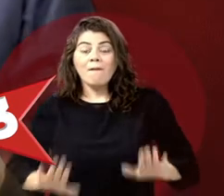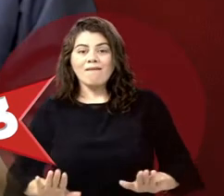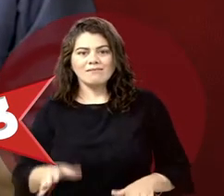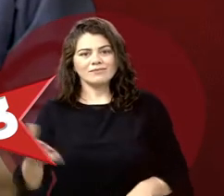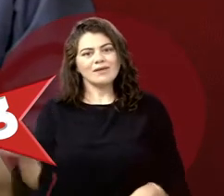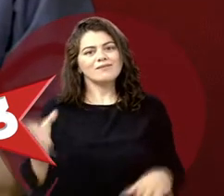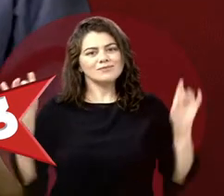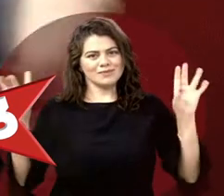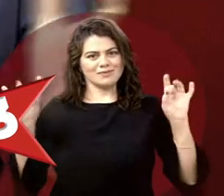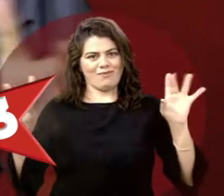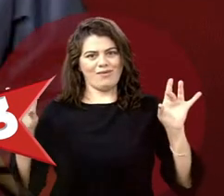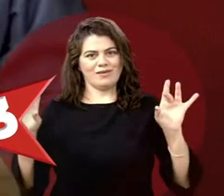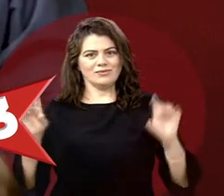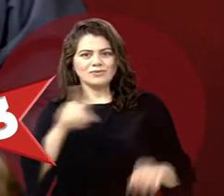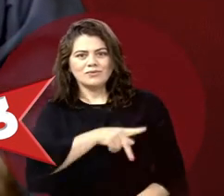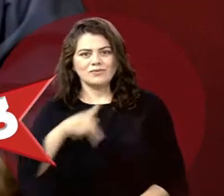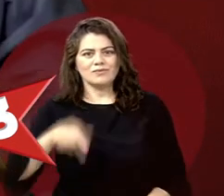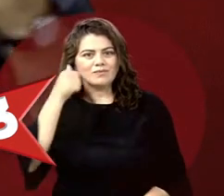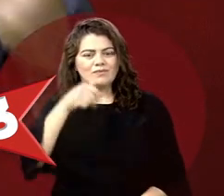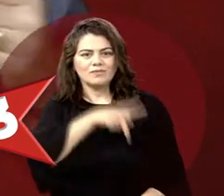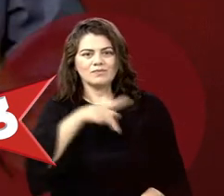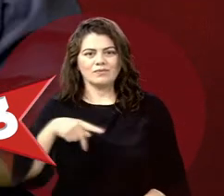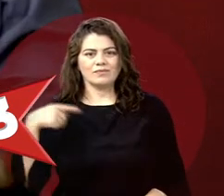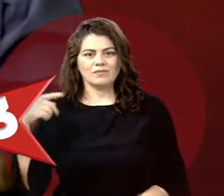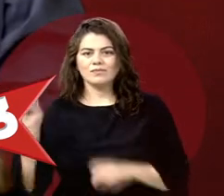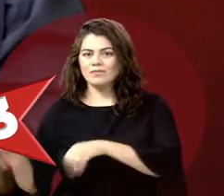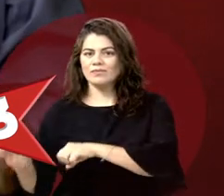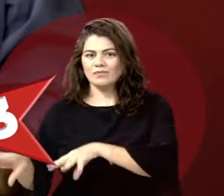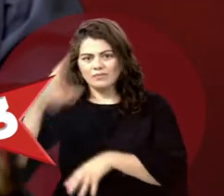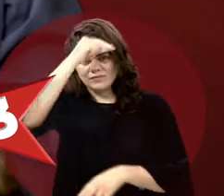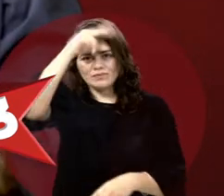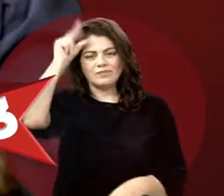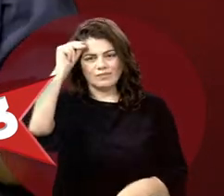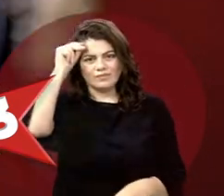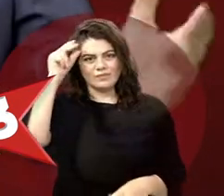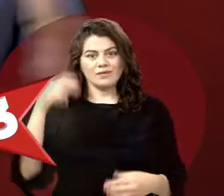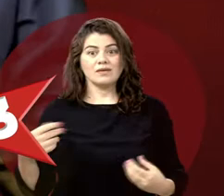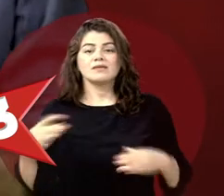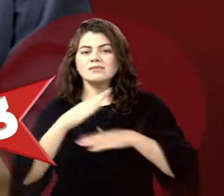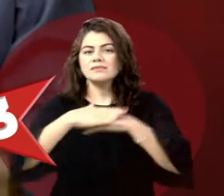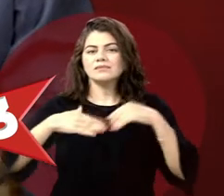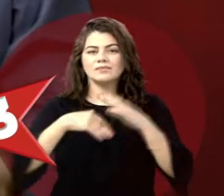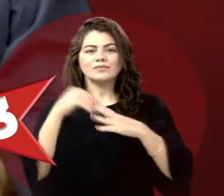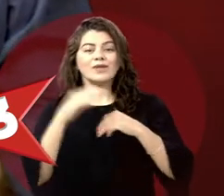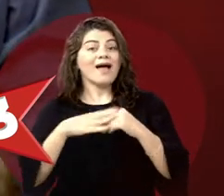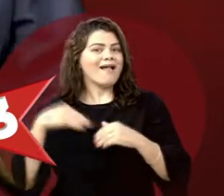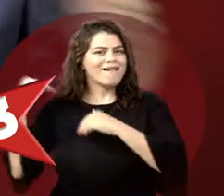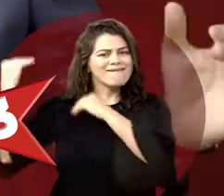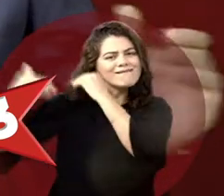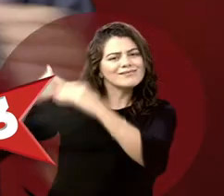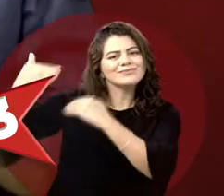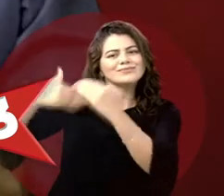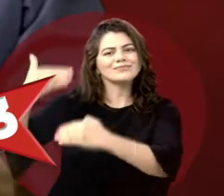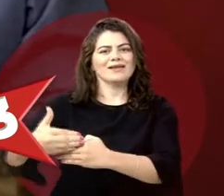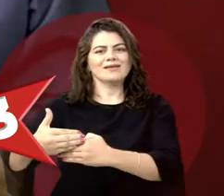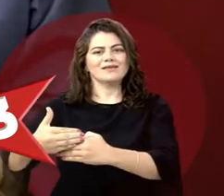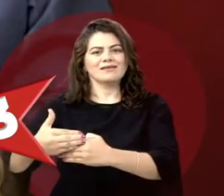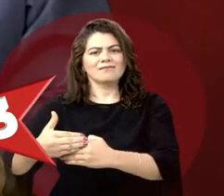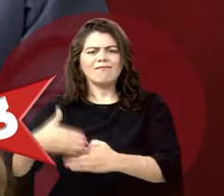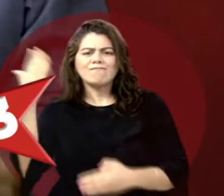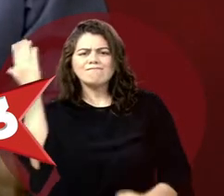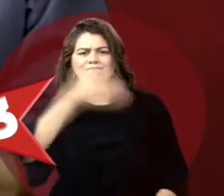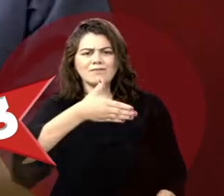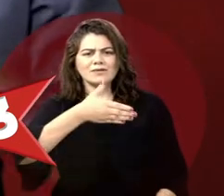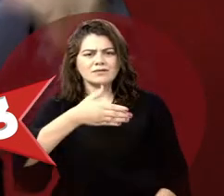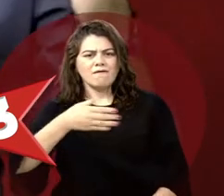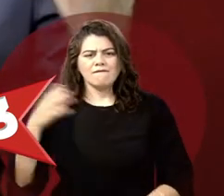mas quero cumprimentar especialmente professores e professoras da nossa rede municipal de ensino. Esses profissionais, ao longo do tempo, já